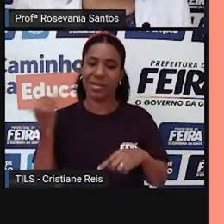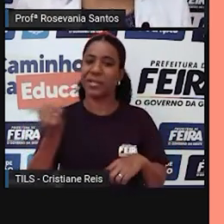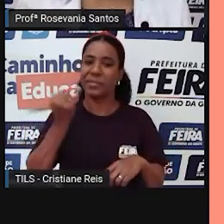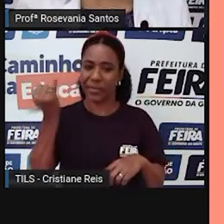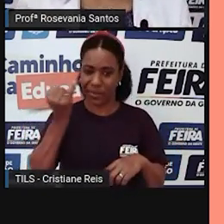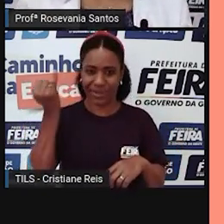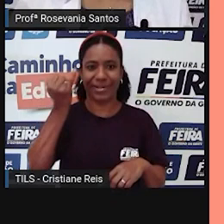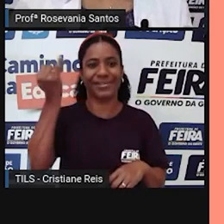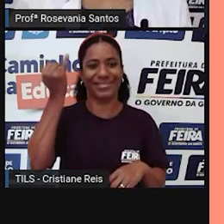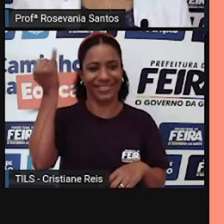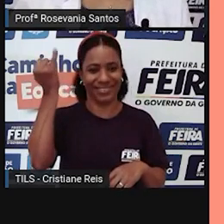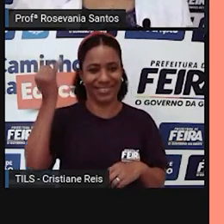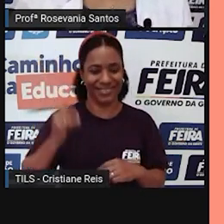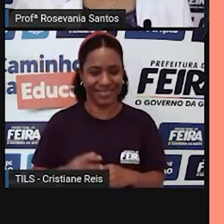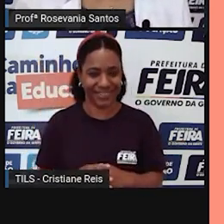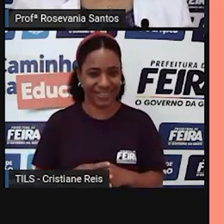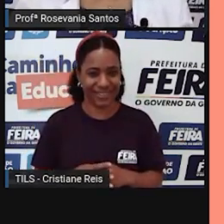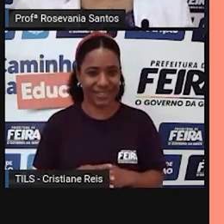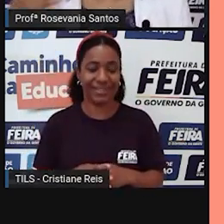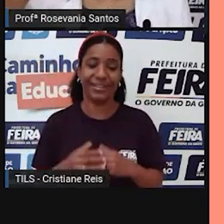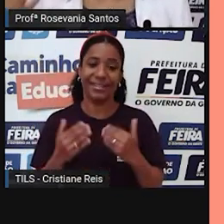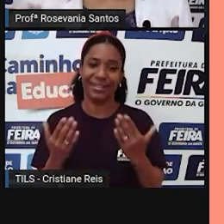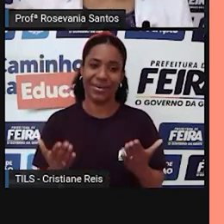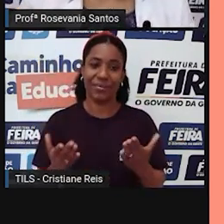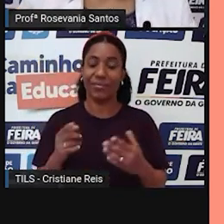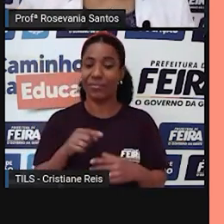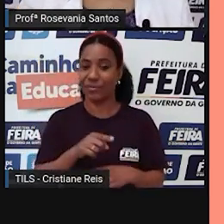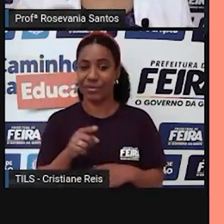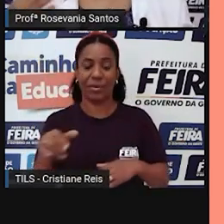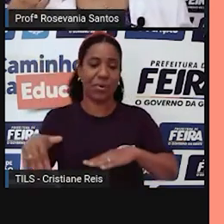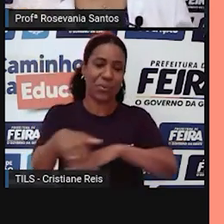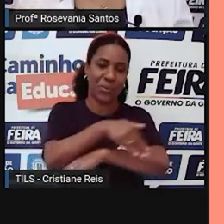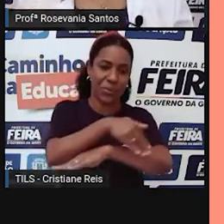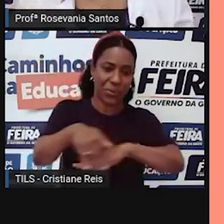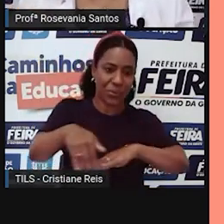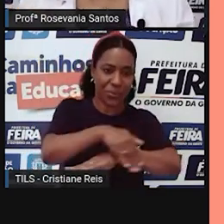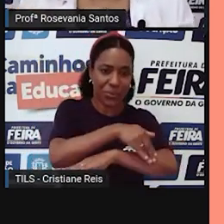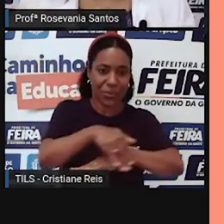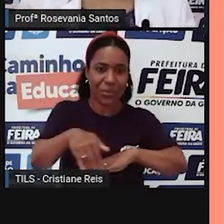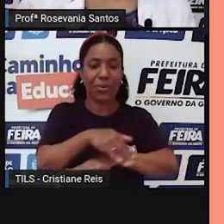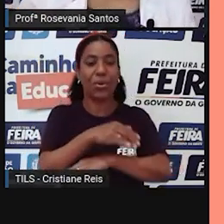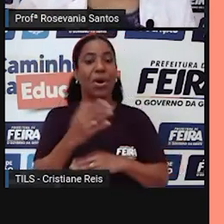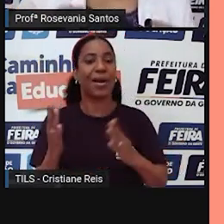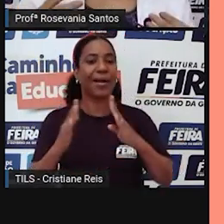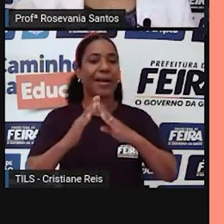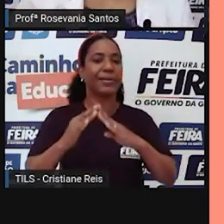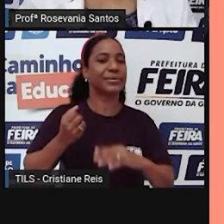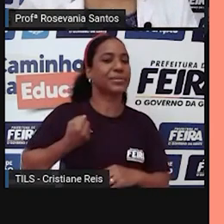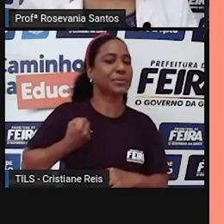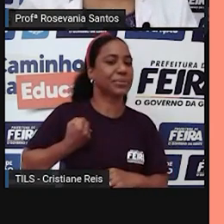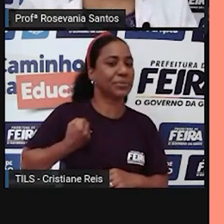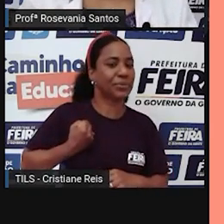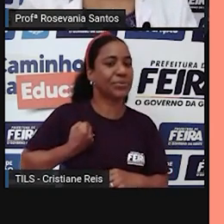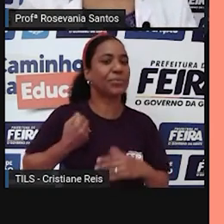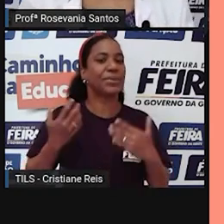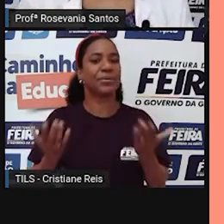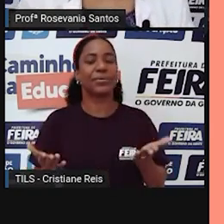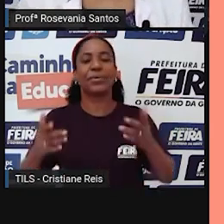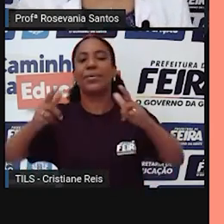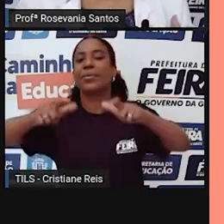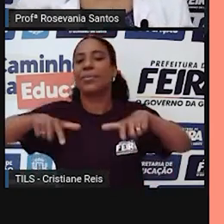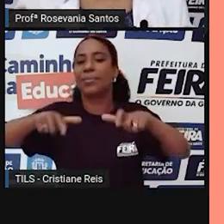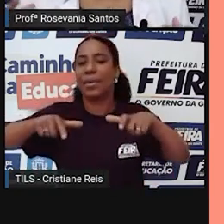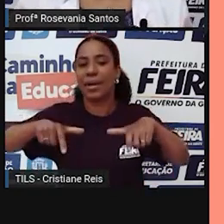está sempre utilizando. E aí, vocês, é bom aprender o nome da rua, aprender o número da casa, aprender qual é o bairro,